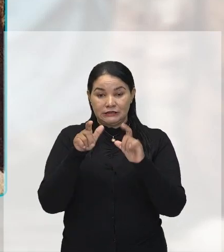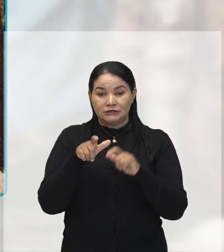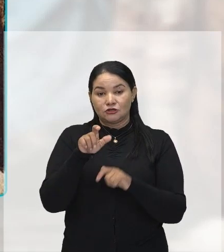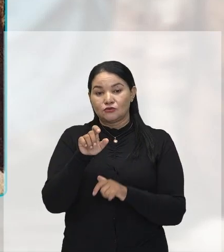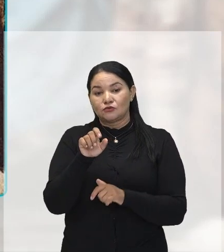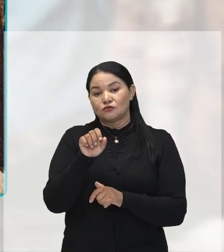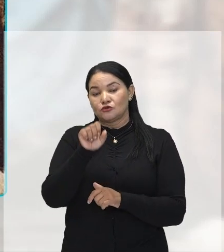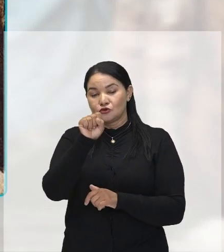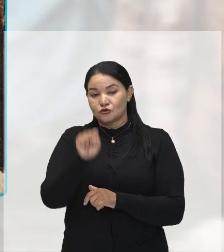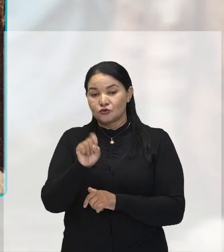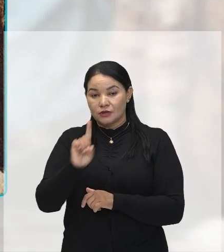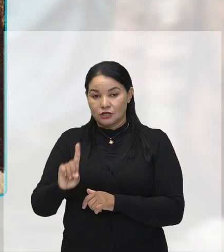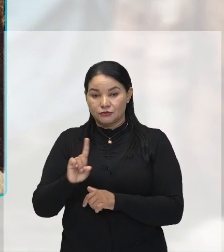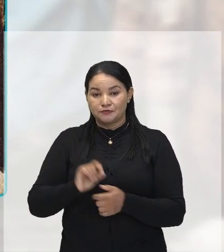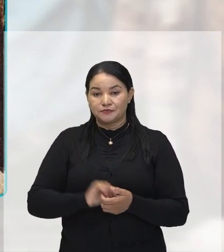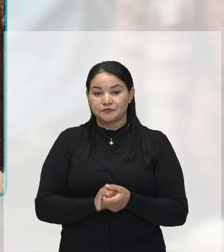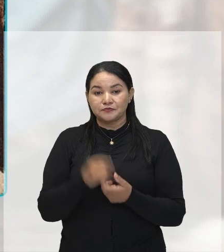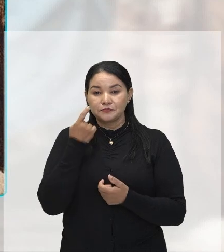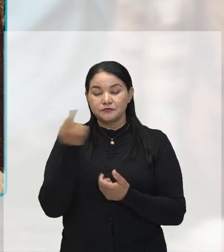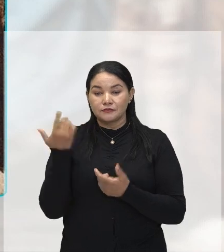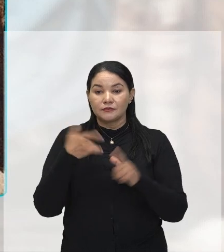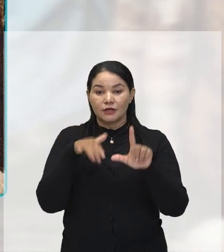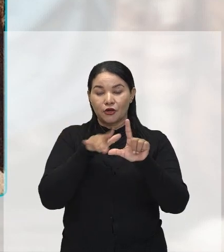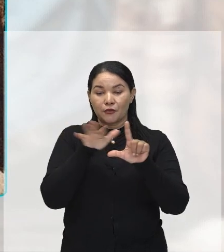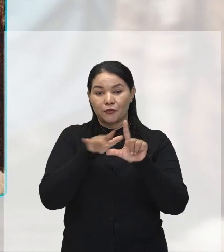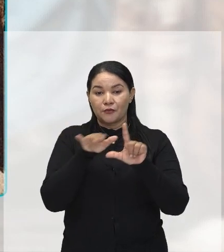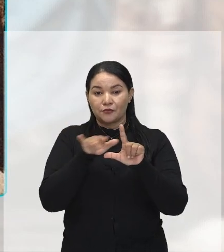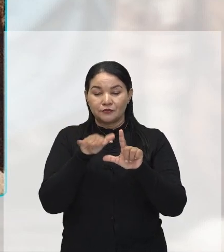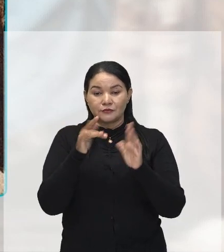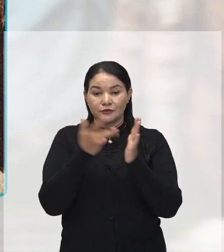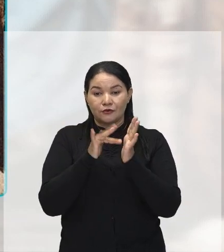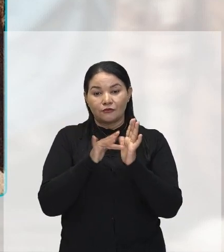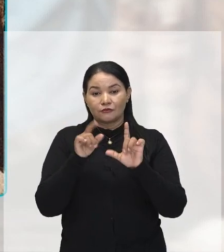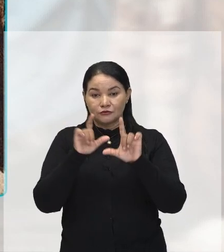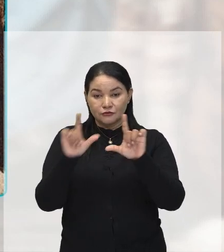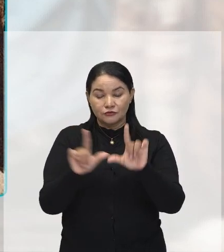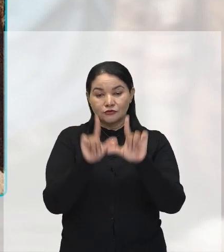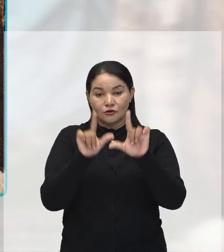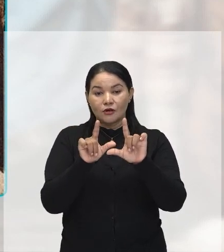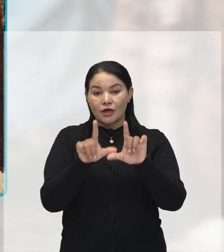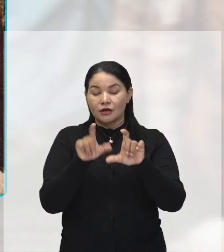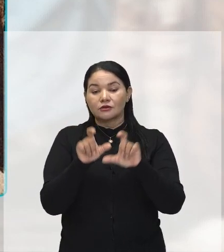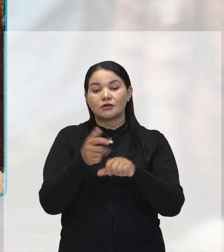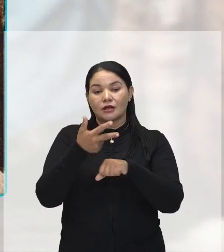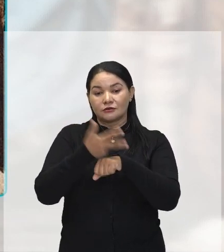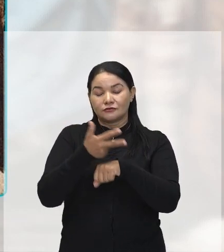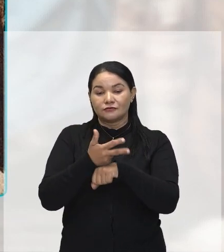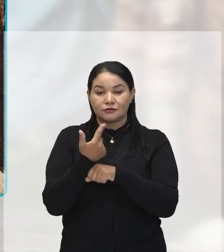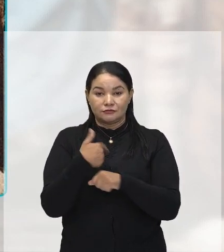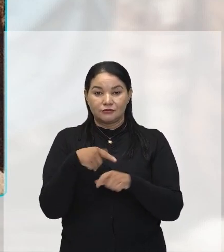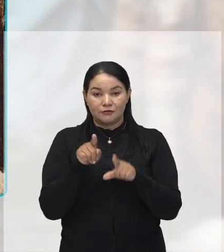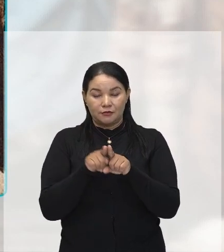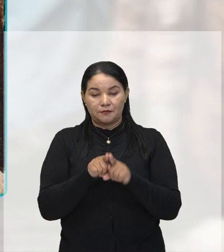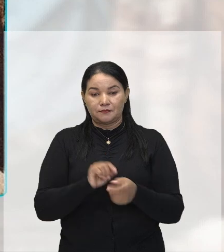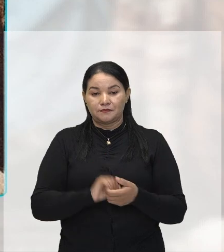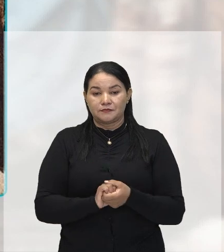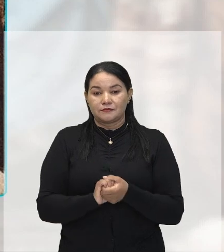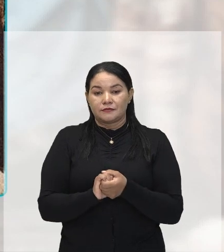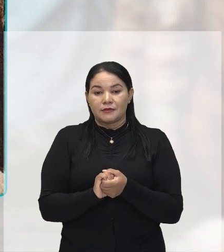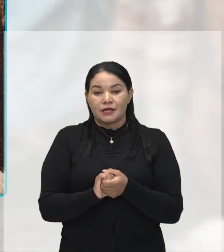apontar o celular para o QR Code e ouvir o ritmo do fandango. A coreografia